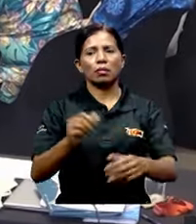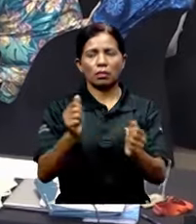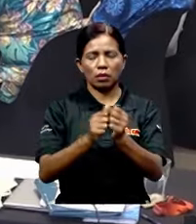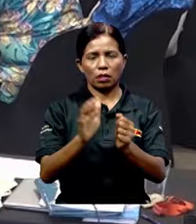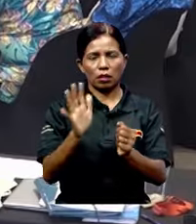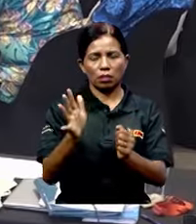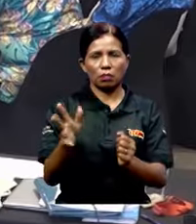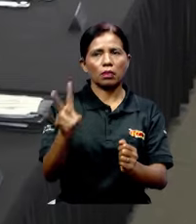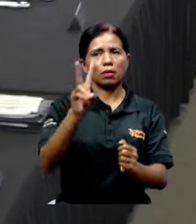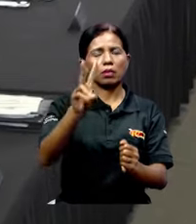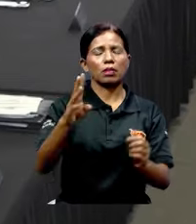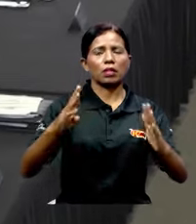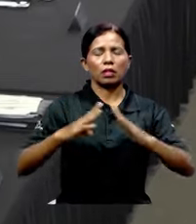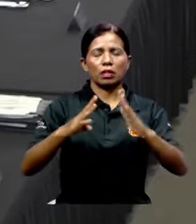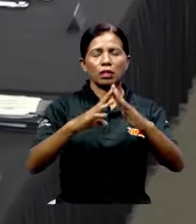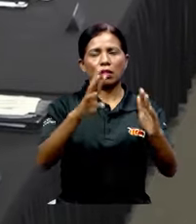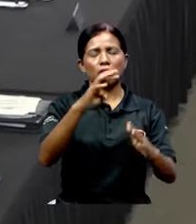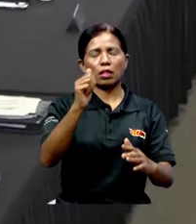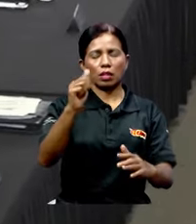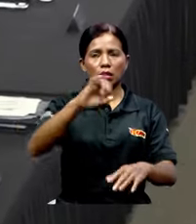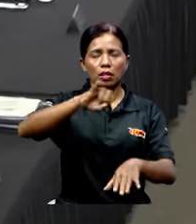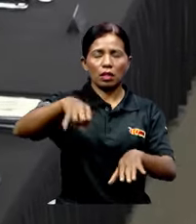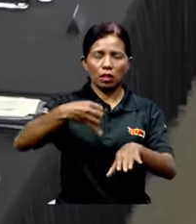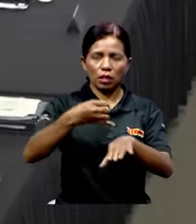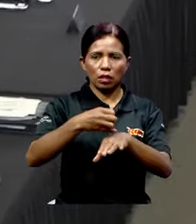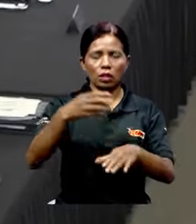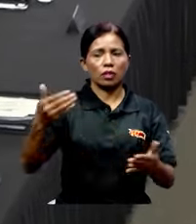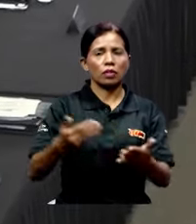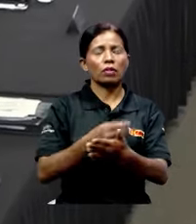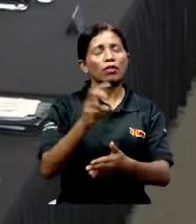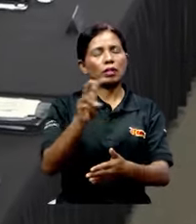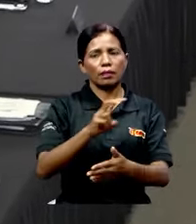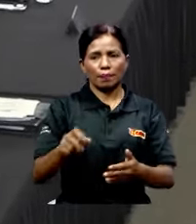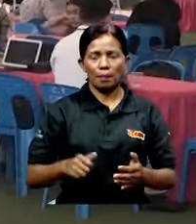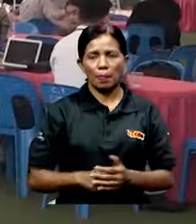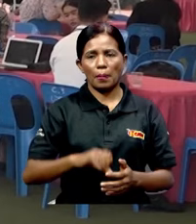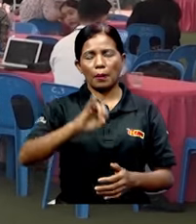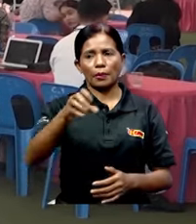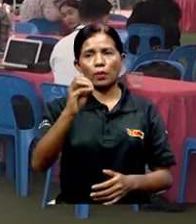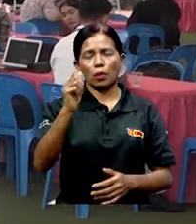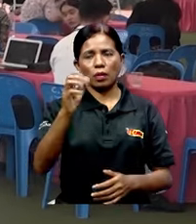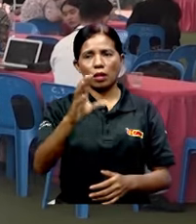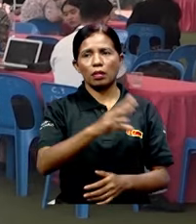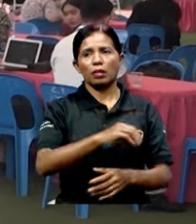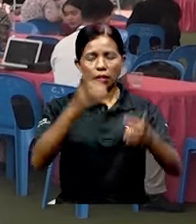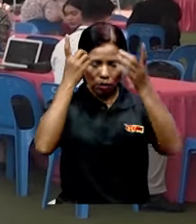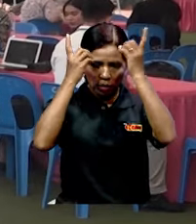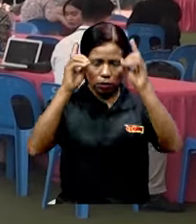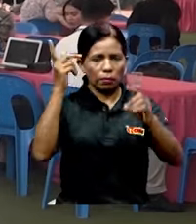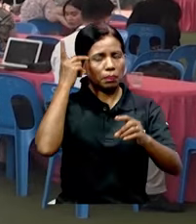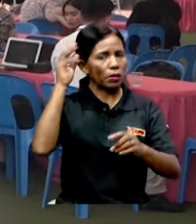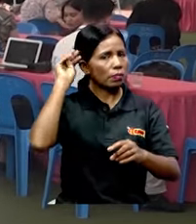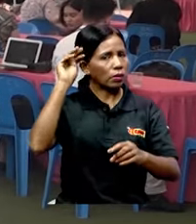e a cidade Rarotonga, Ilha Cook, Nova Zelândia. João Gomes considera a decisão do primeiro-ministro de Portugal, né?